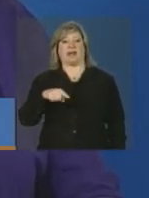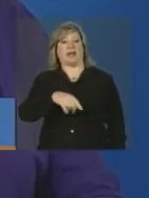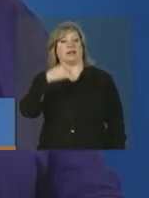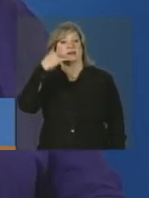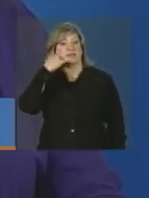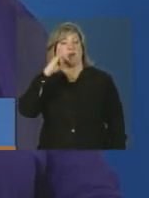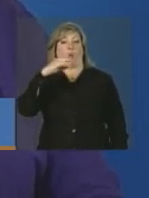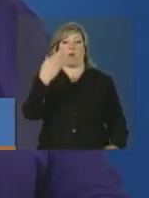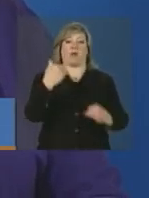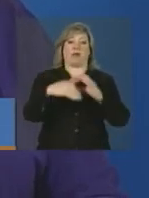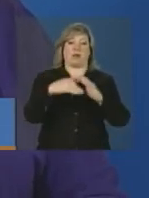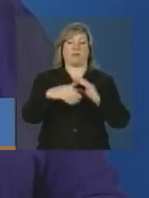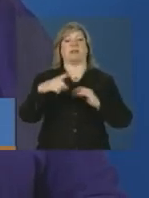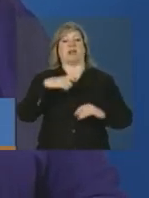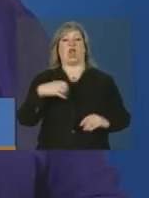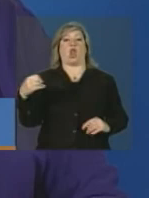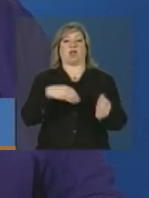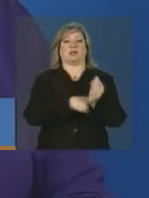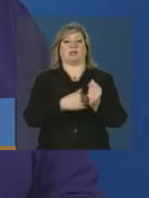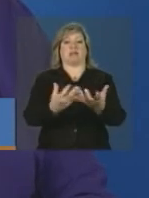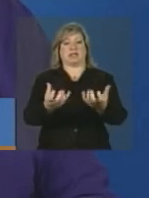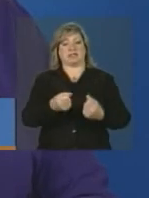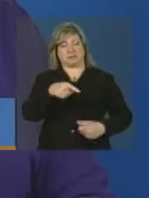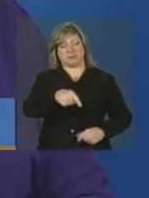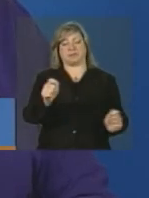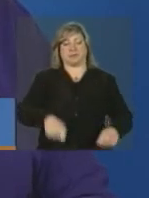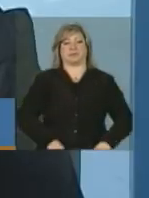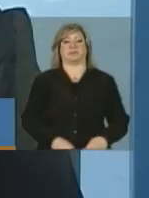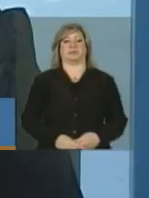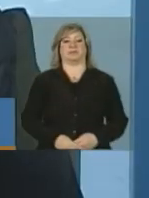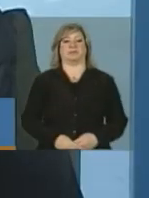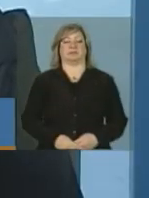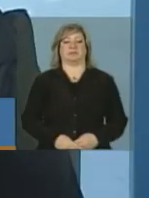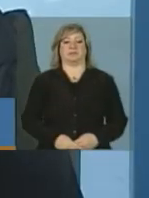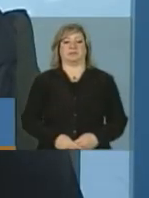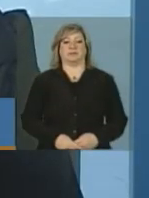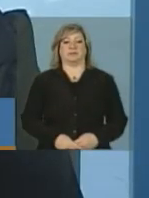do e-mail, ele terá a nova senha de acesso. Sávio,